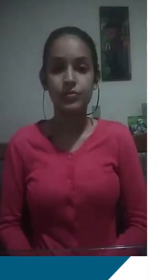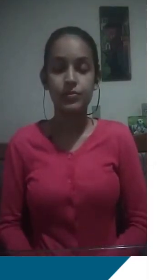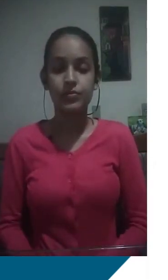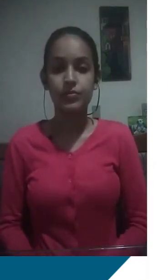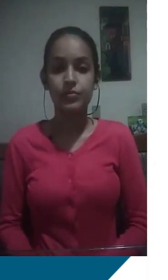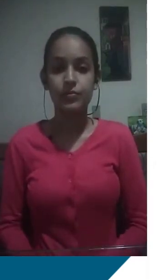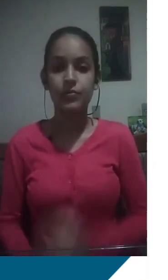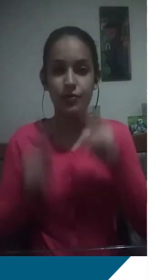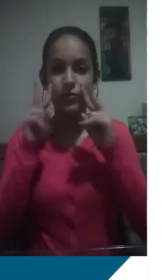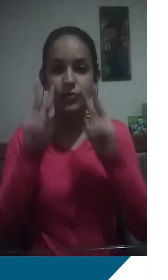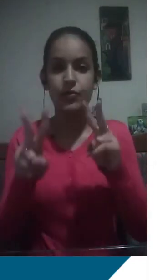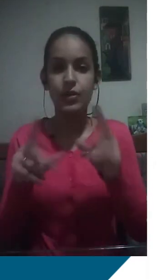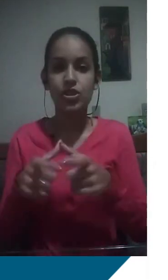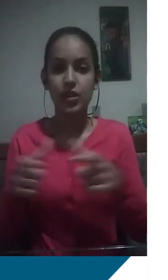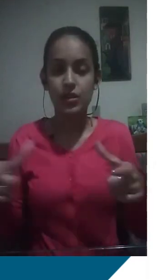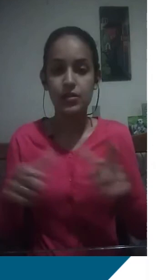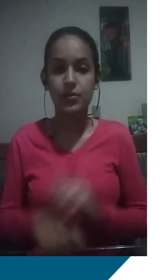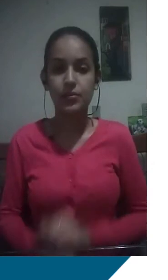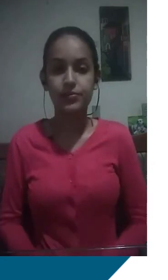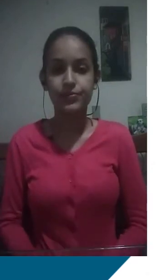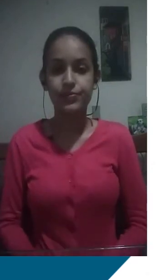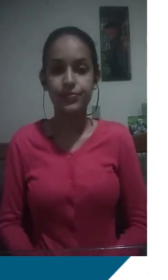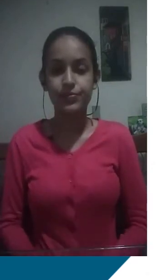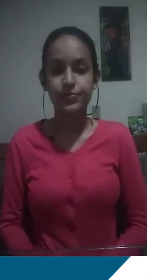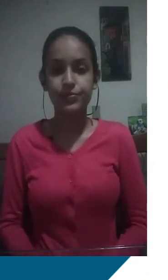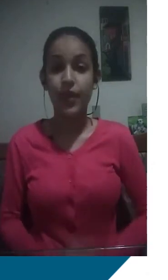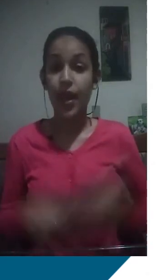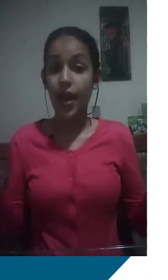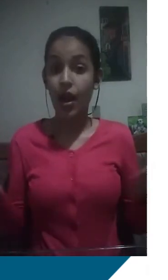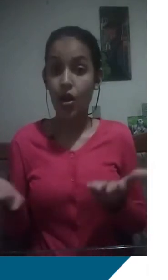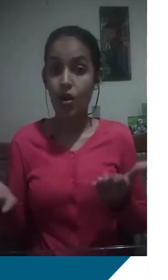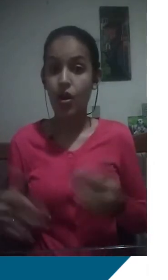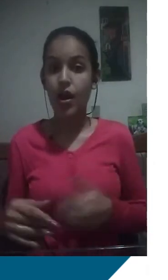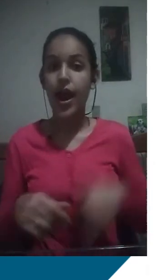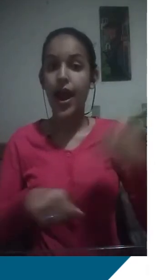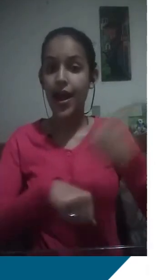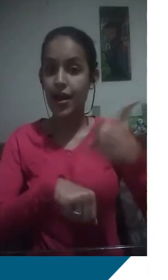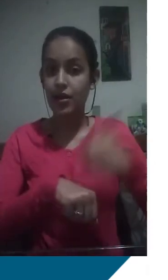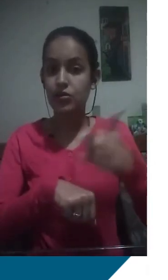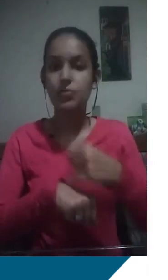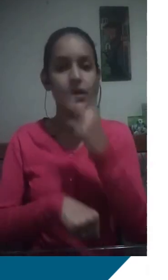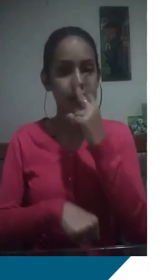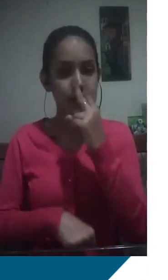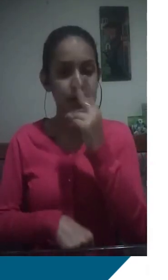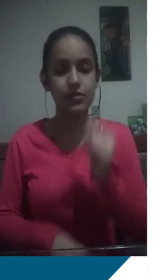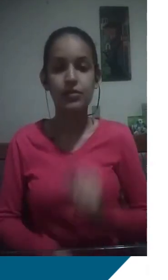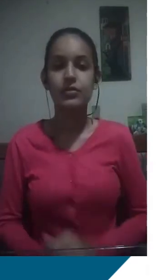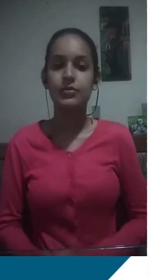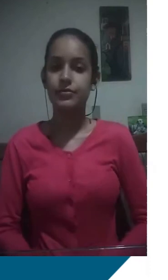O coeficiente de dilatação do aço também é muito parecido. É aproximadamente 12 vezes 10 a menos 6